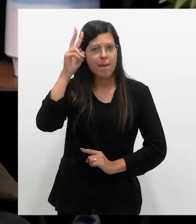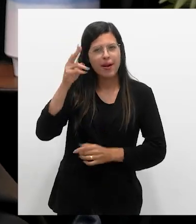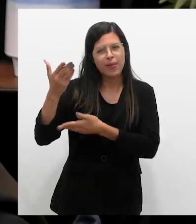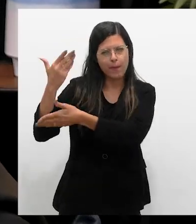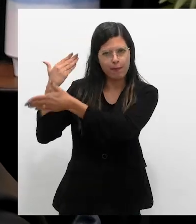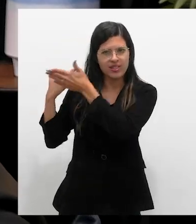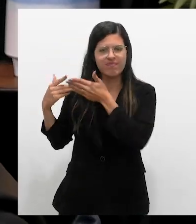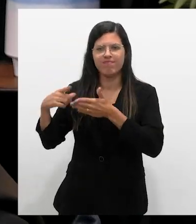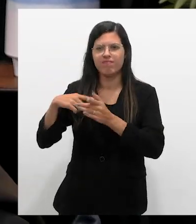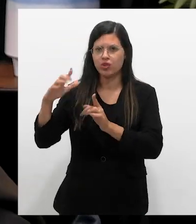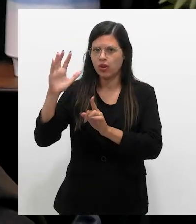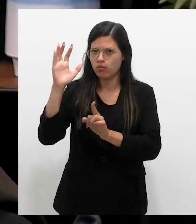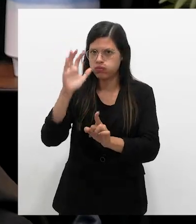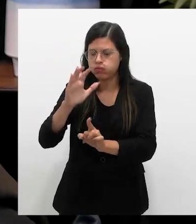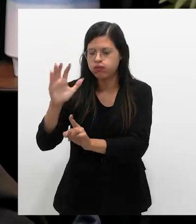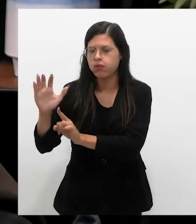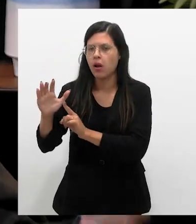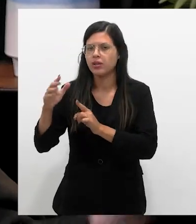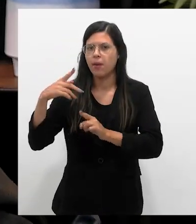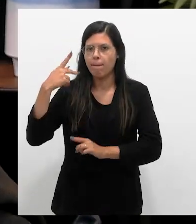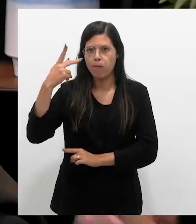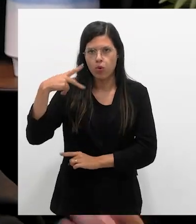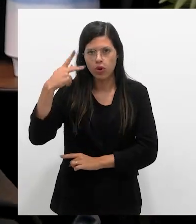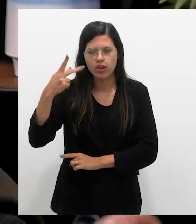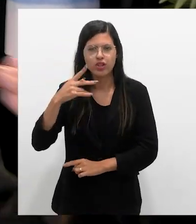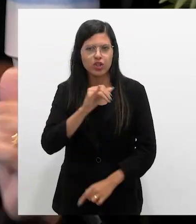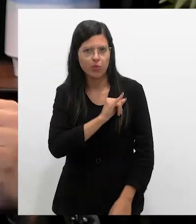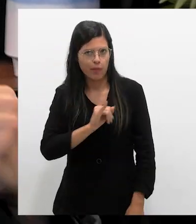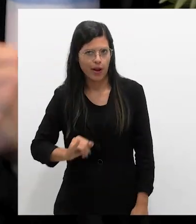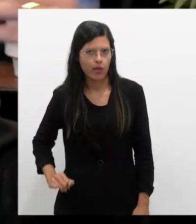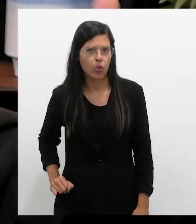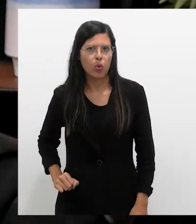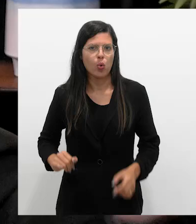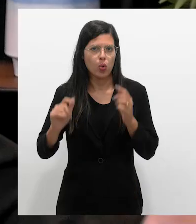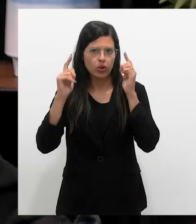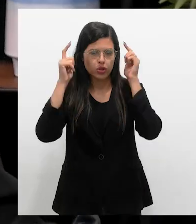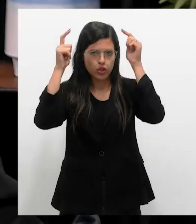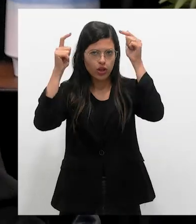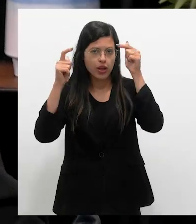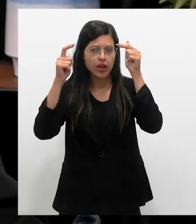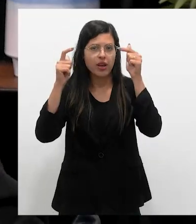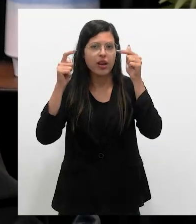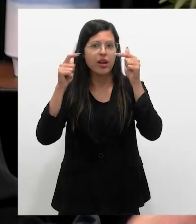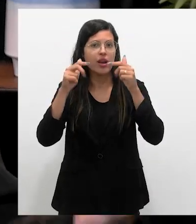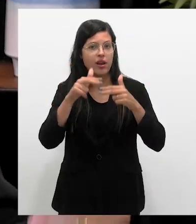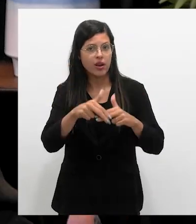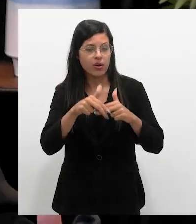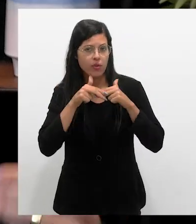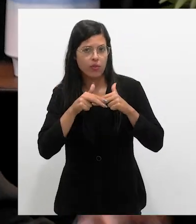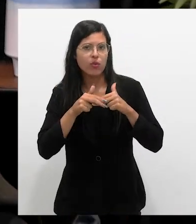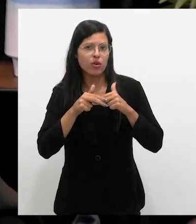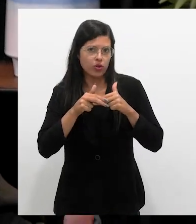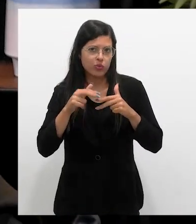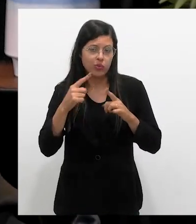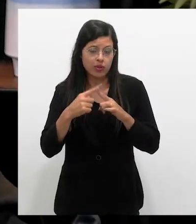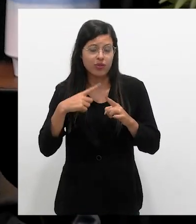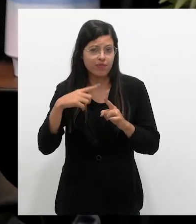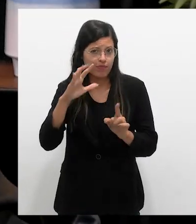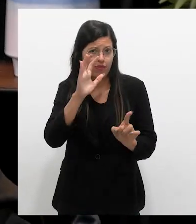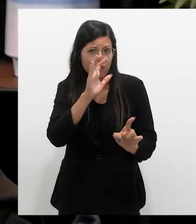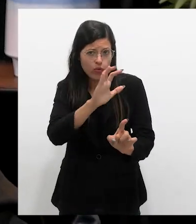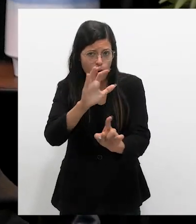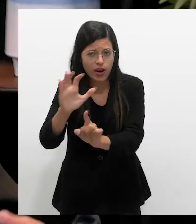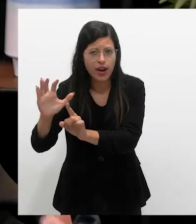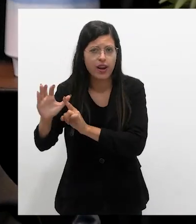que no passado havia muitas pressões políticas de imperadores, de reis. Então você votava para fora, porque senão os cardeais poderiam sofrer pressões políticas